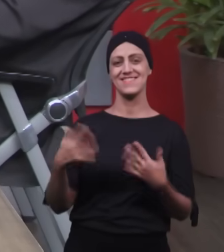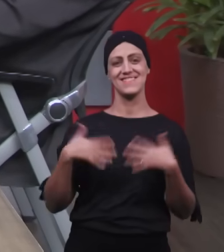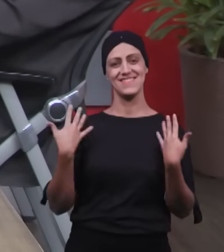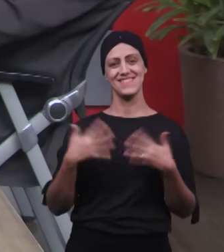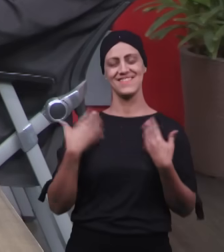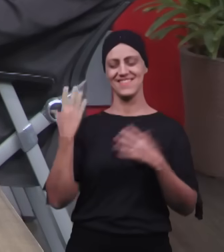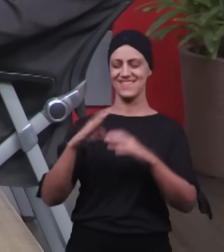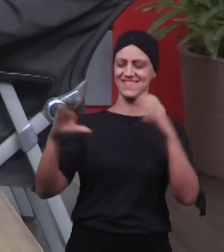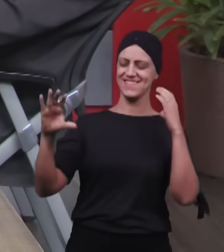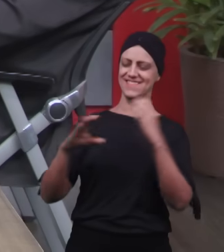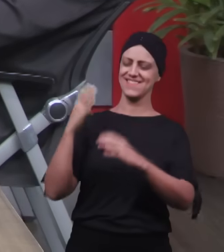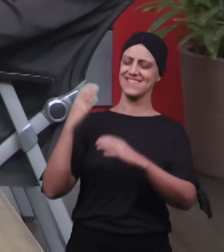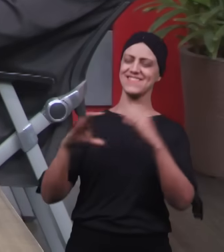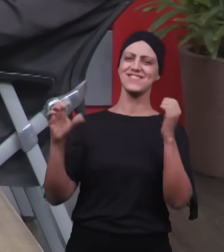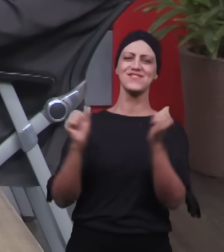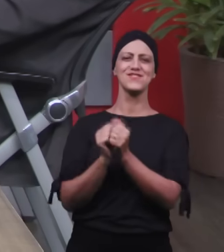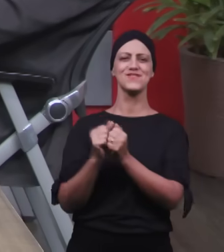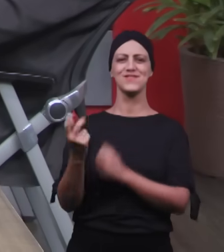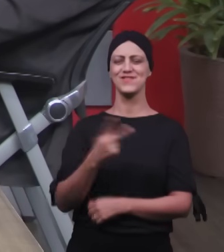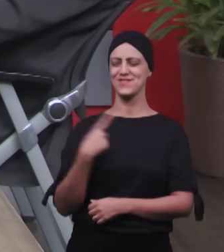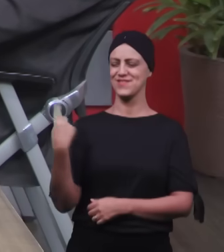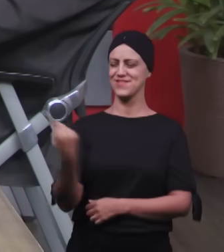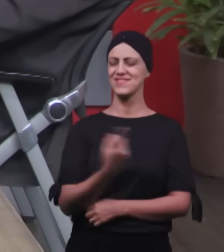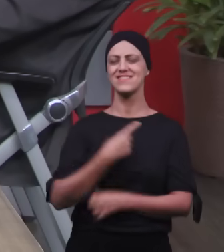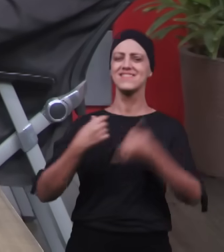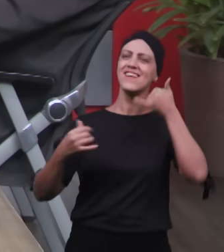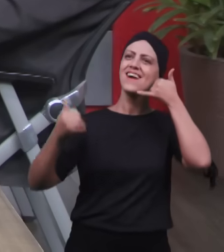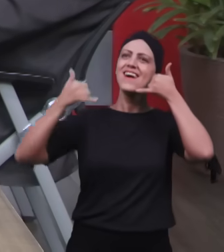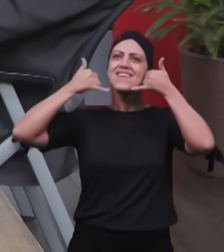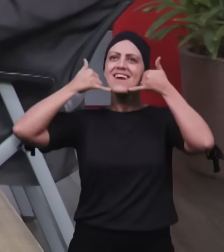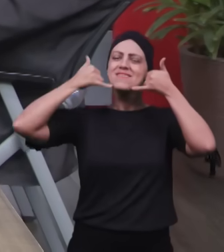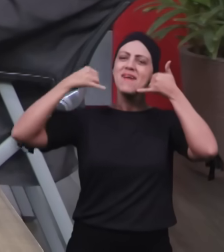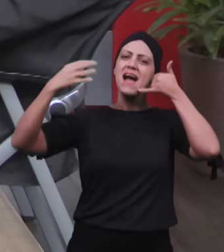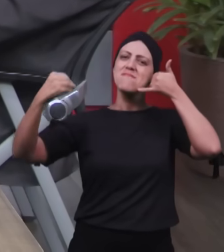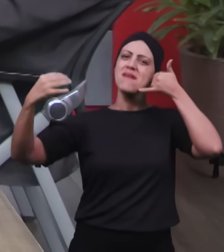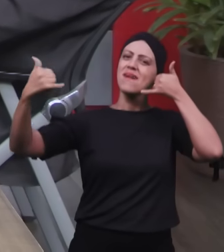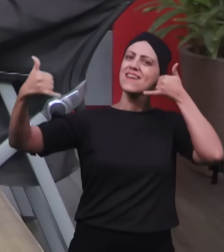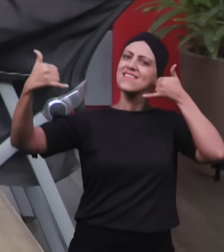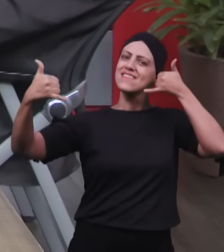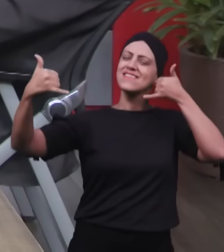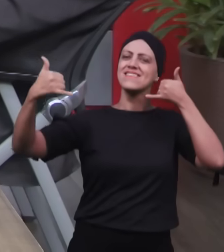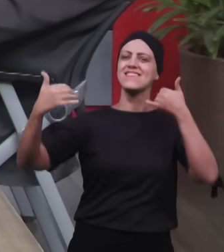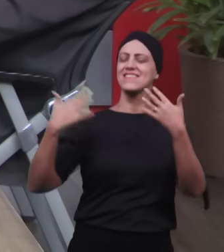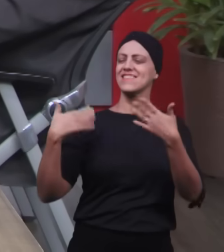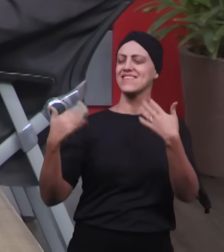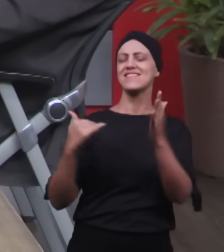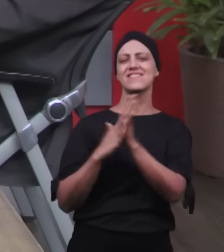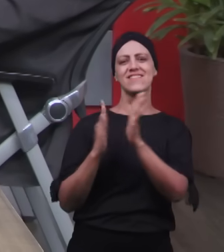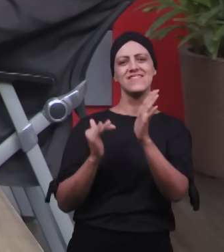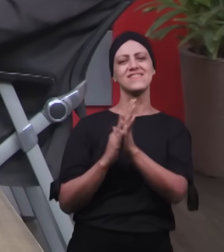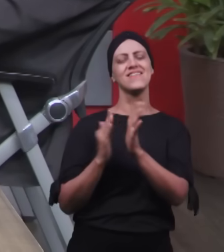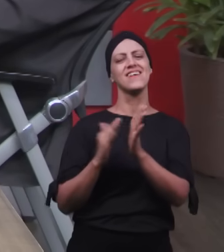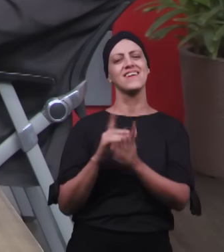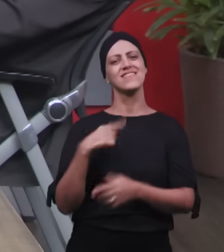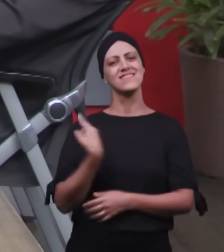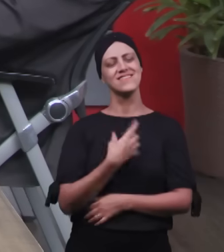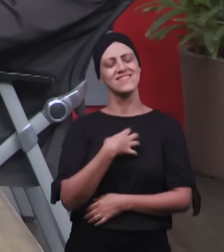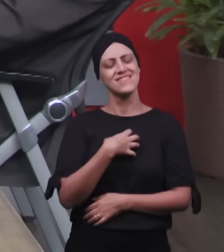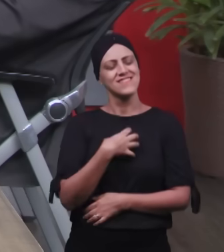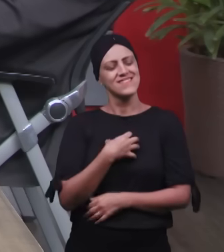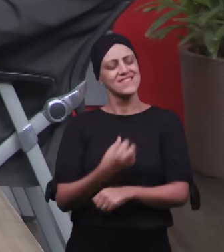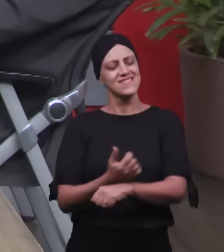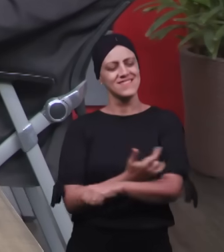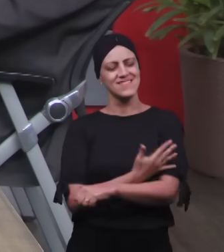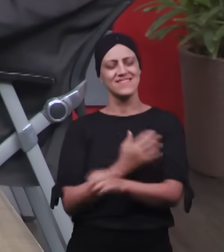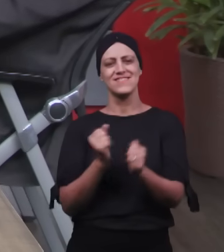que cantamos lá juntos um louvor durante o plantão durante o atendimento do 0800 e todos nós